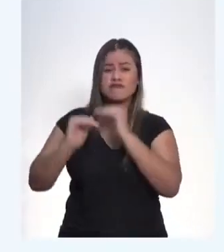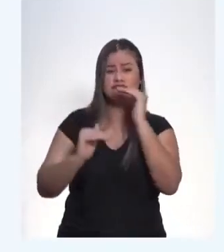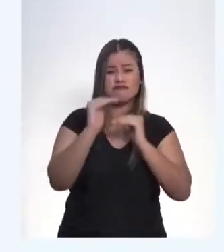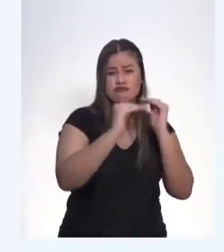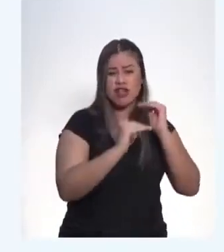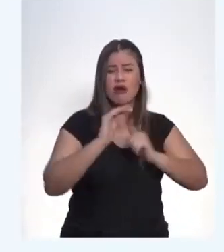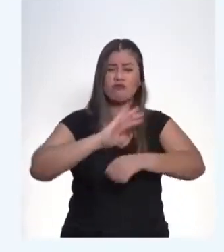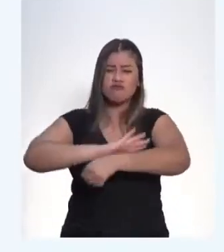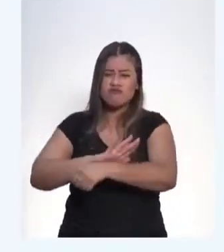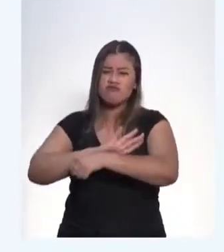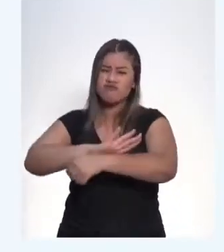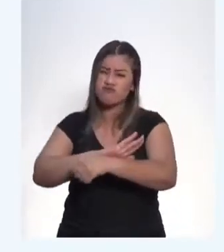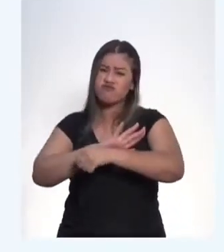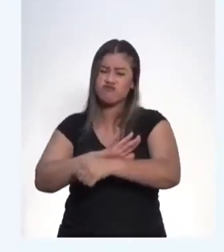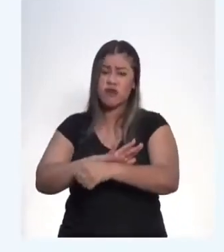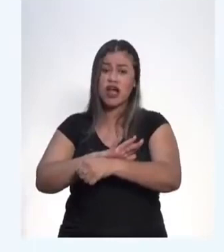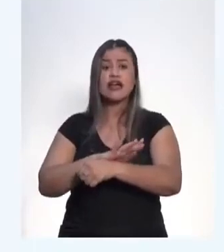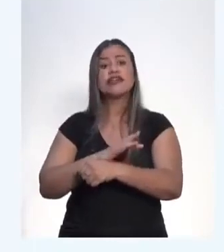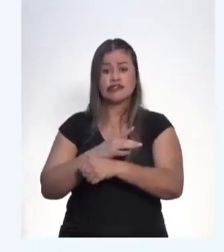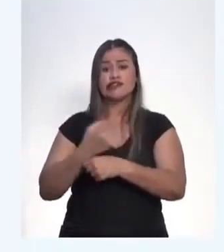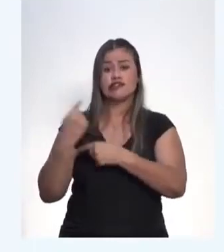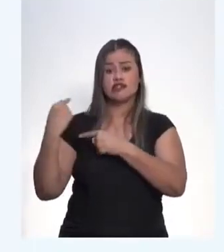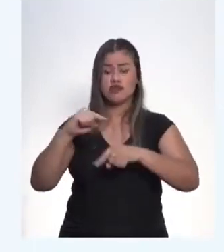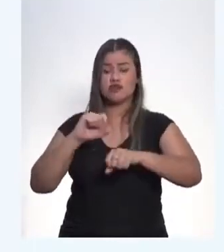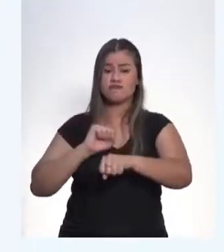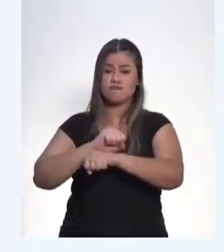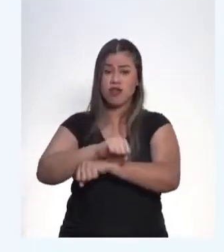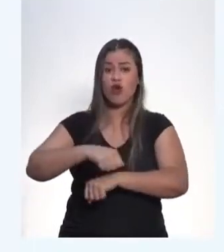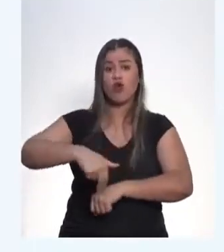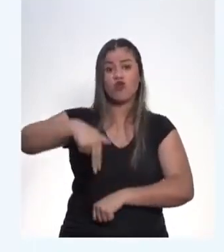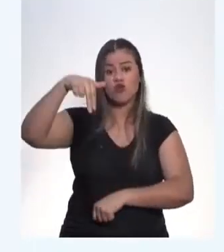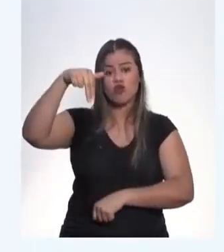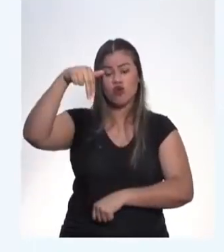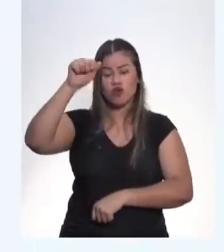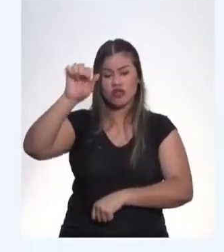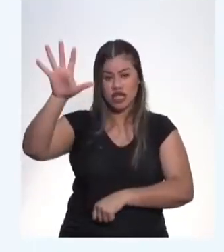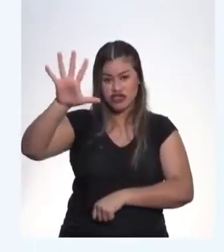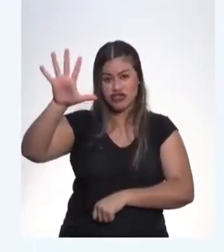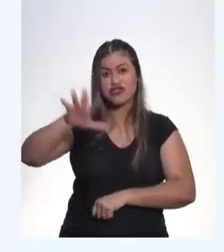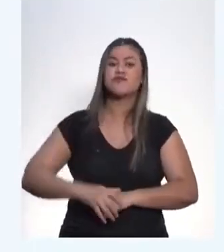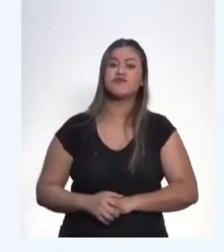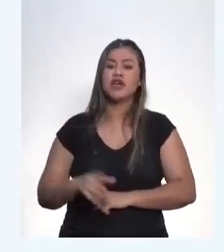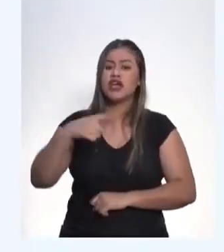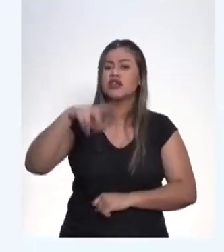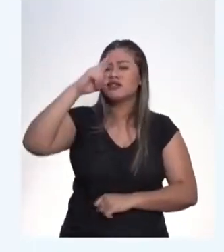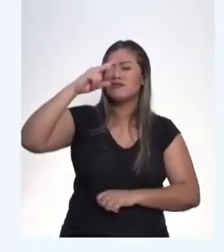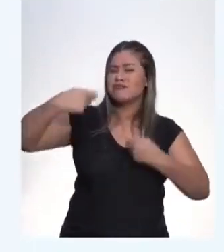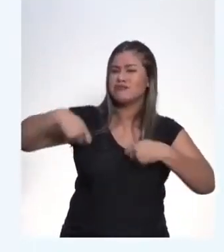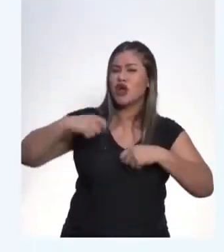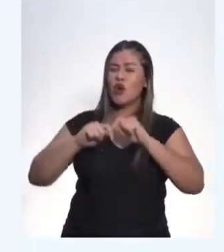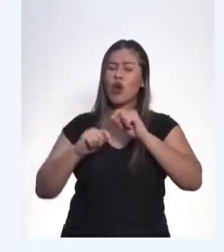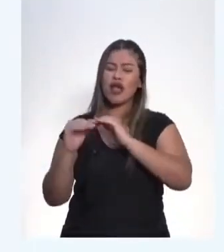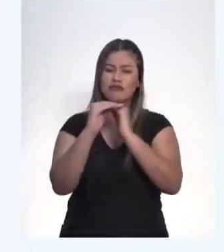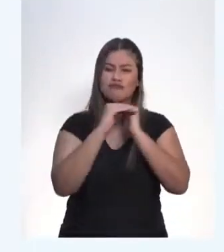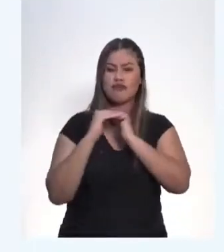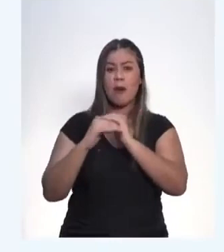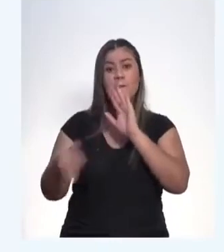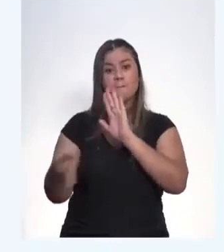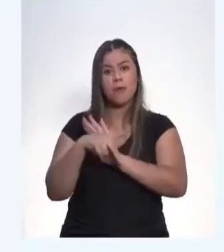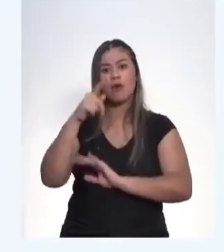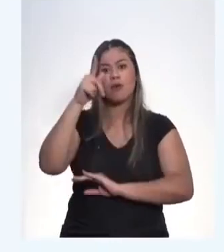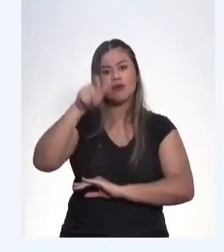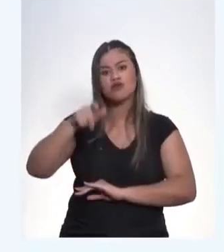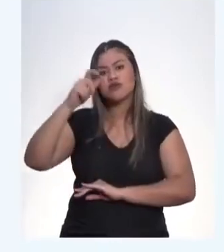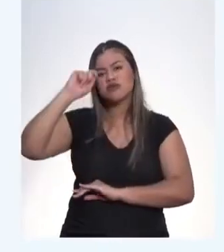essa discriminação e contra a escravidão do Nordeste. Temos que sempre lembrar a importância da igualdade para os negros, que